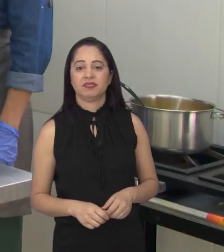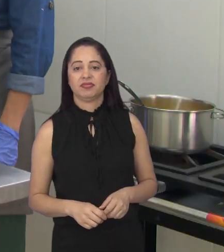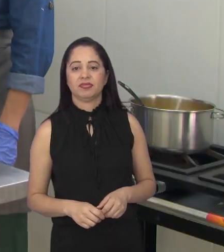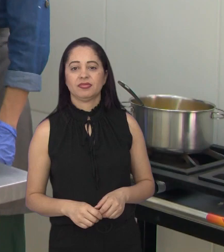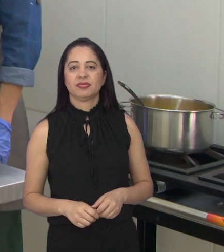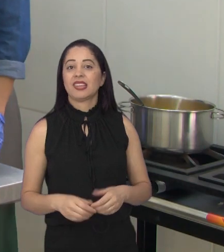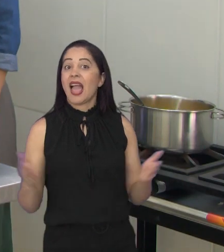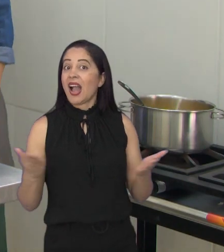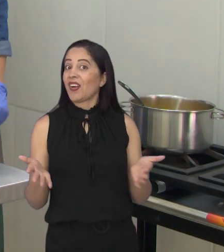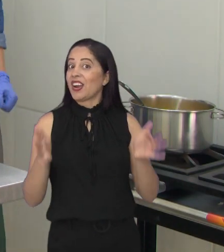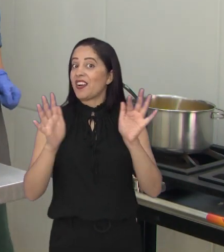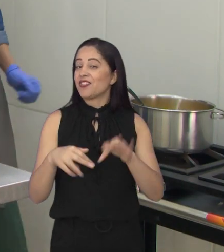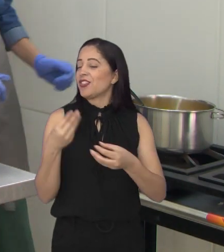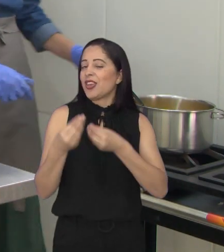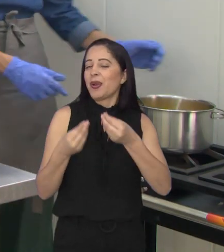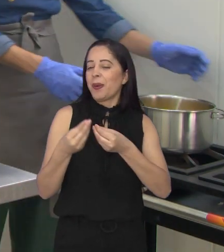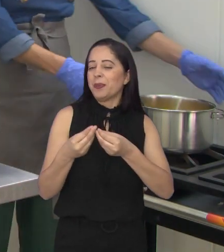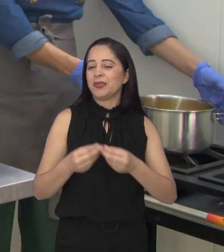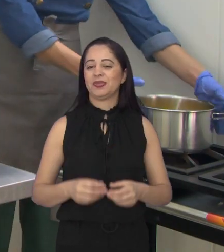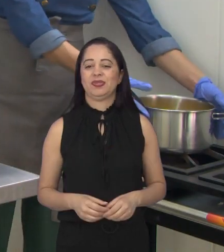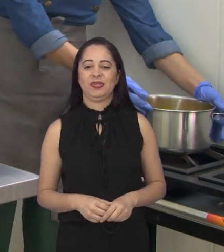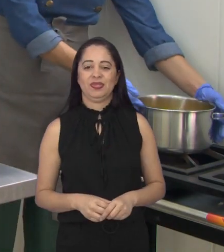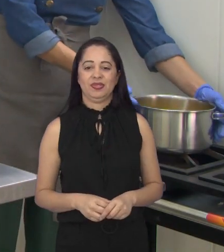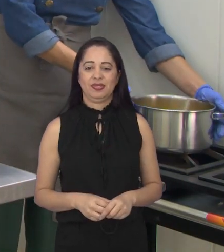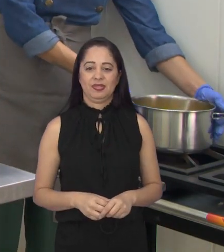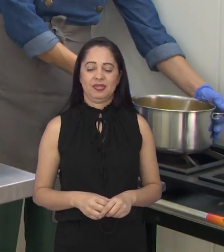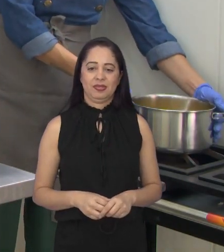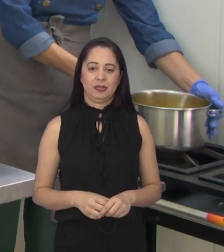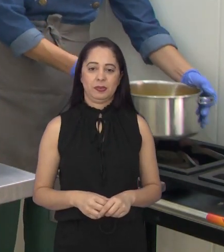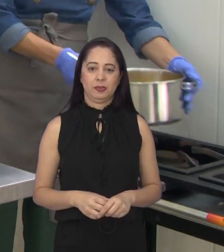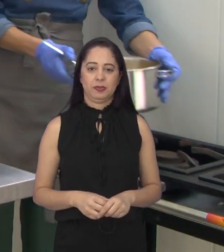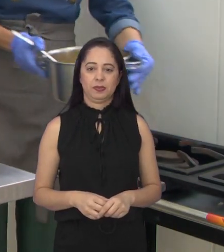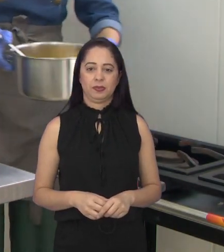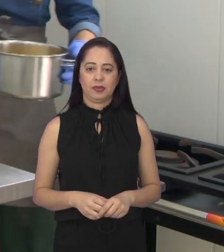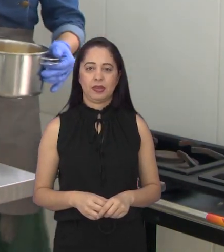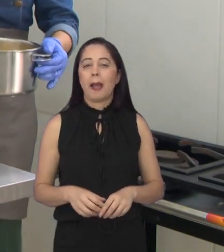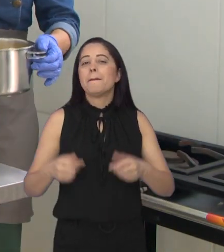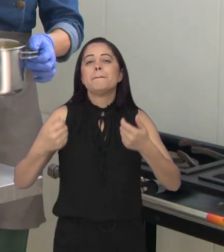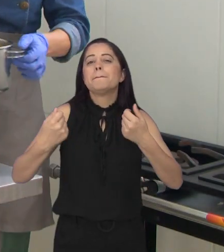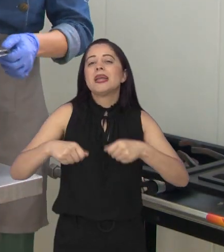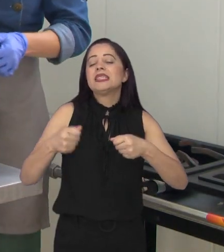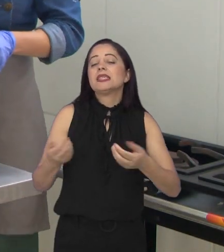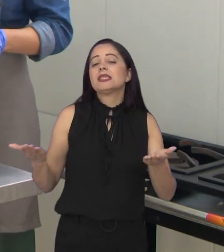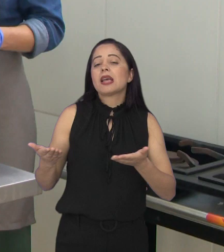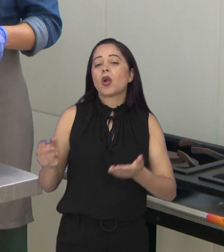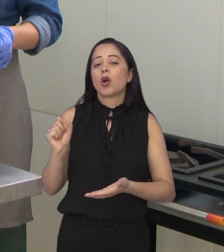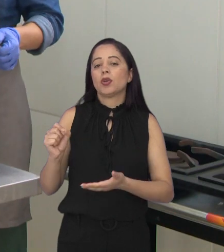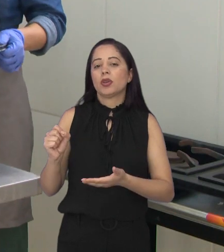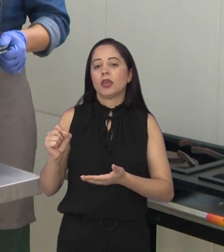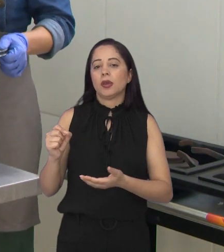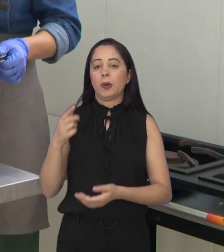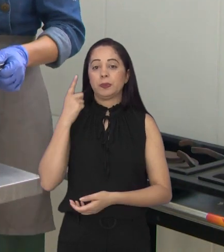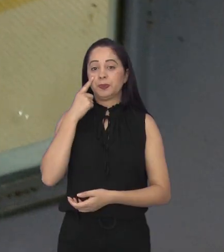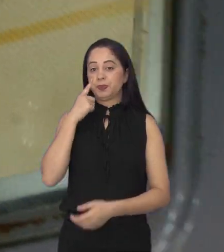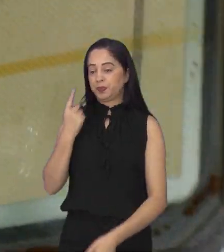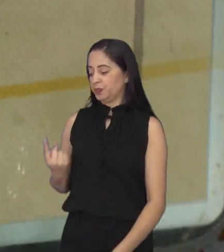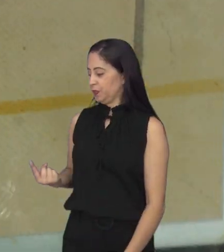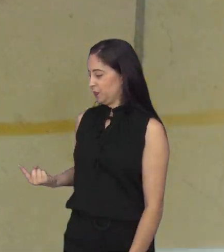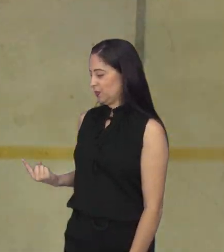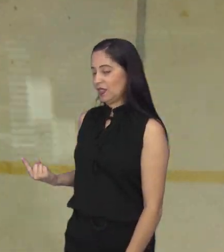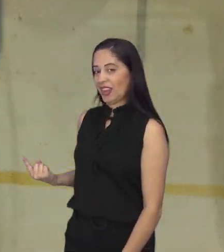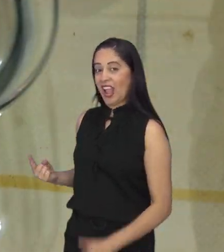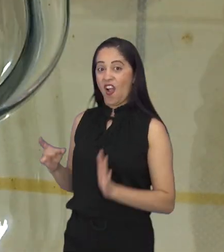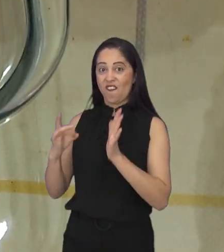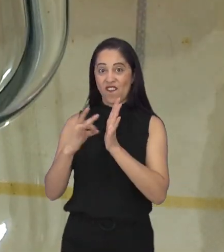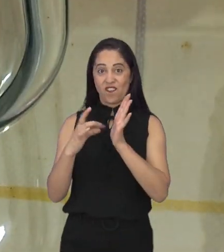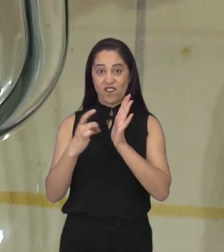mês. Vamos pro produto final aí, pra gente ver como que ficou. E o que você precisa agora? O vidrinho,